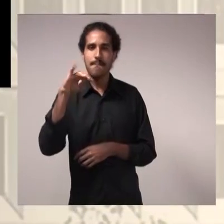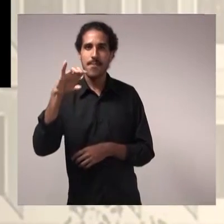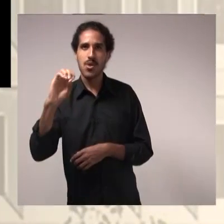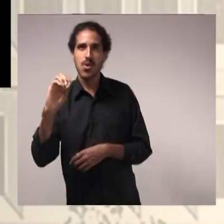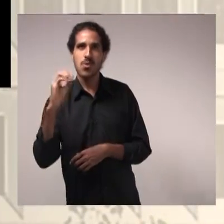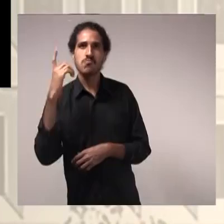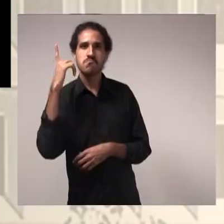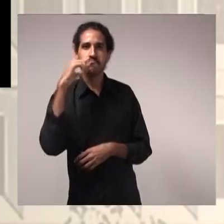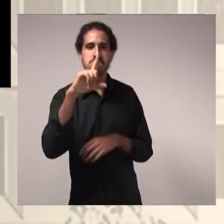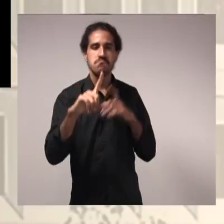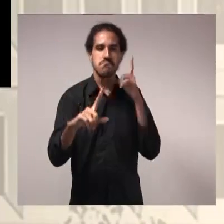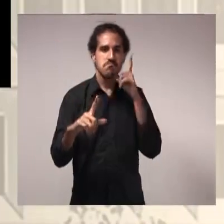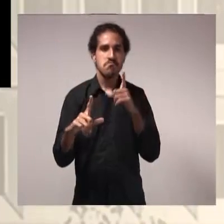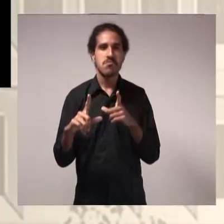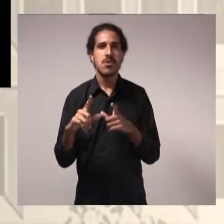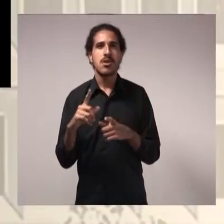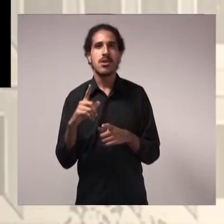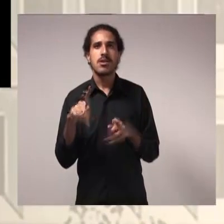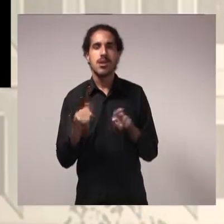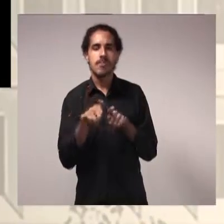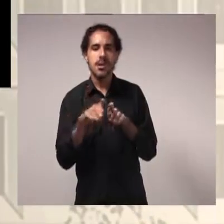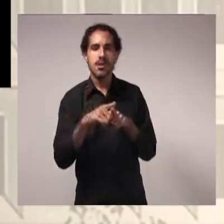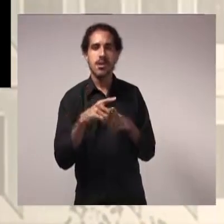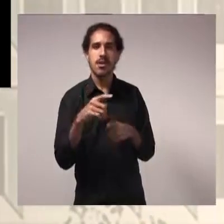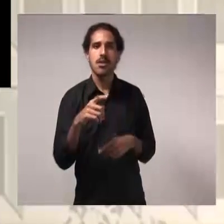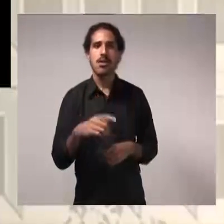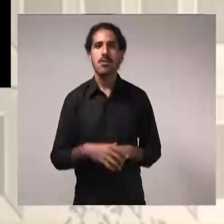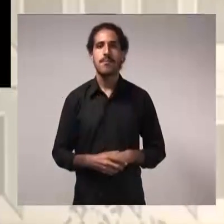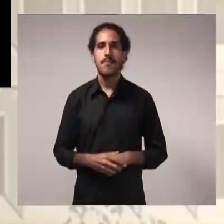o prêmio da Houssing Foundation.